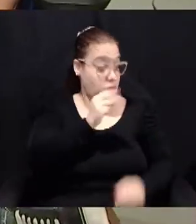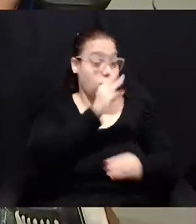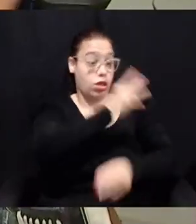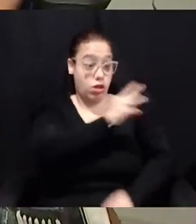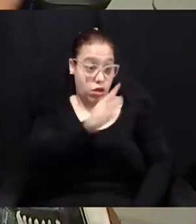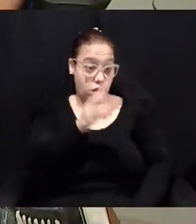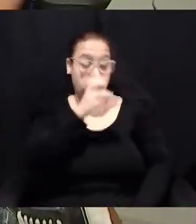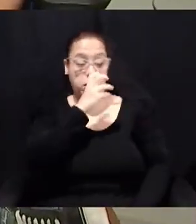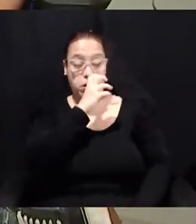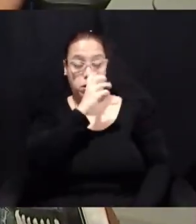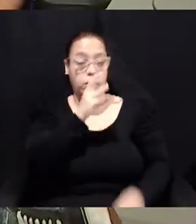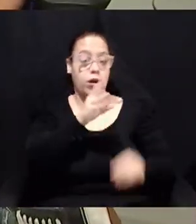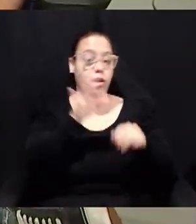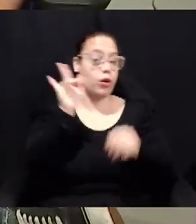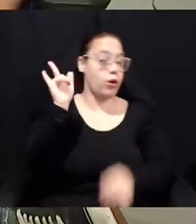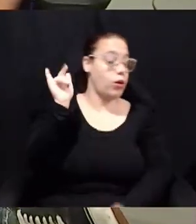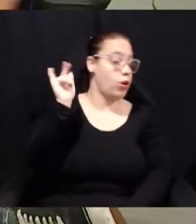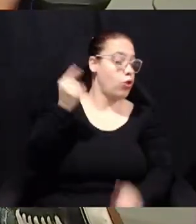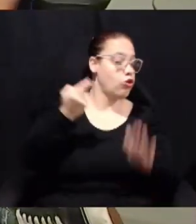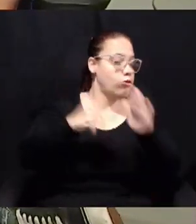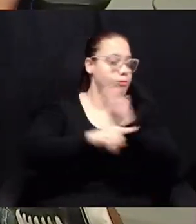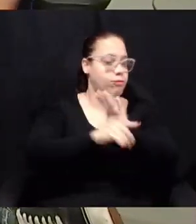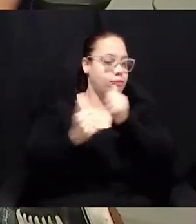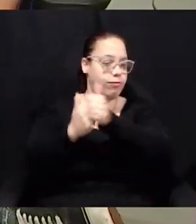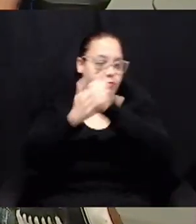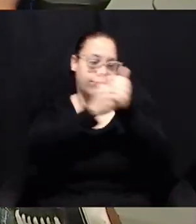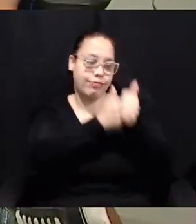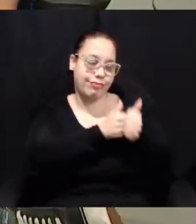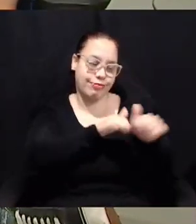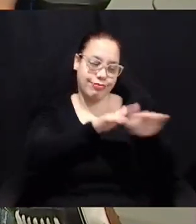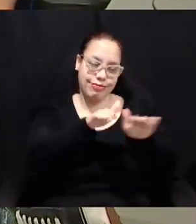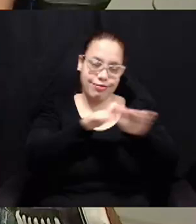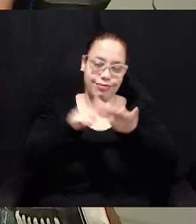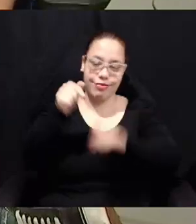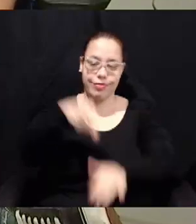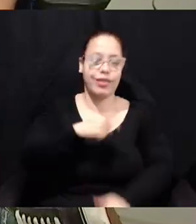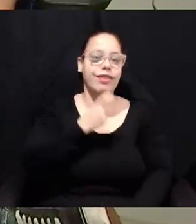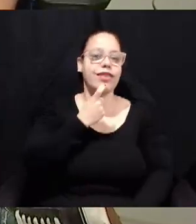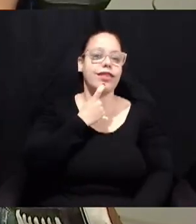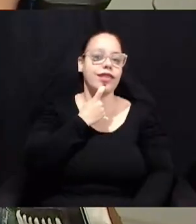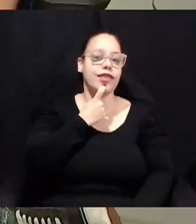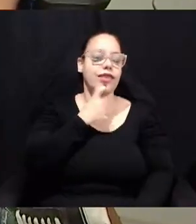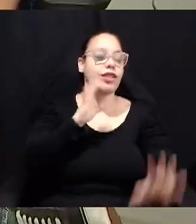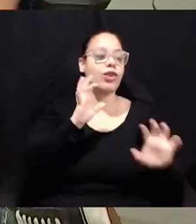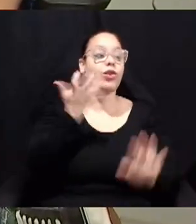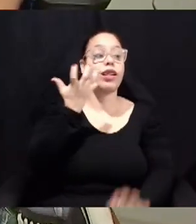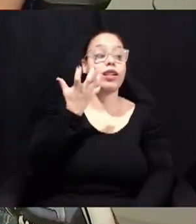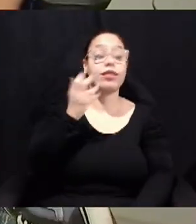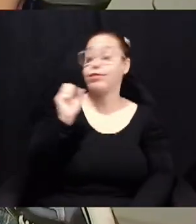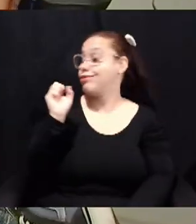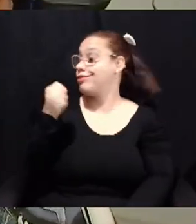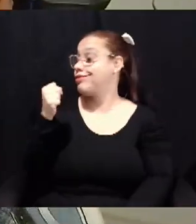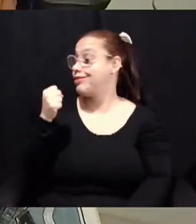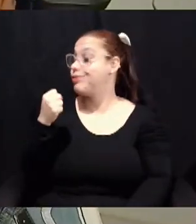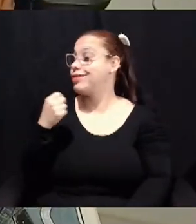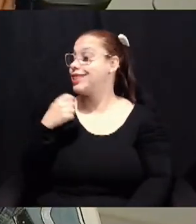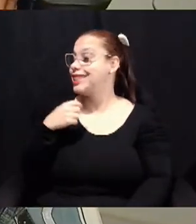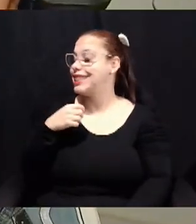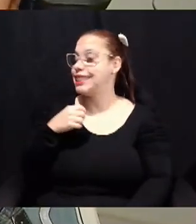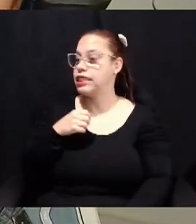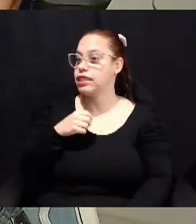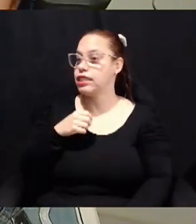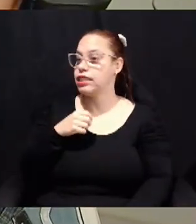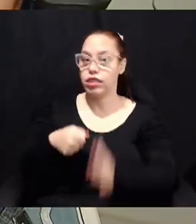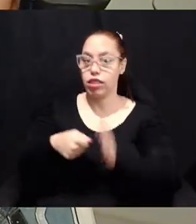né? É só se aprofundar e acompanhar também os movimentos que tem aqui na cidade, tem bastante coisa acontecendo, né? Eu recomendo sempre ficar, principalmente no primeiro